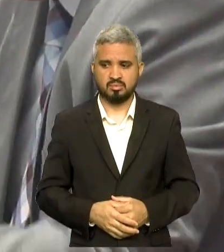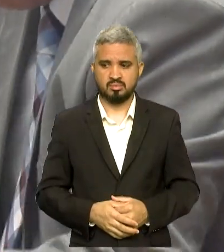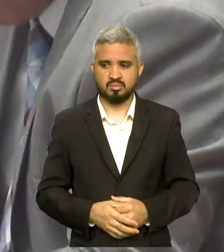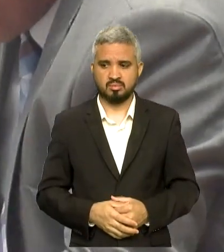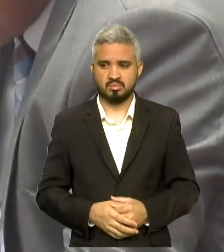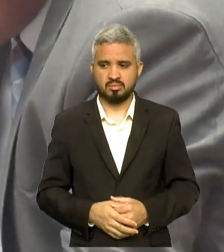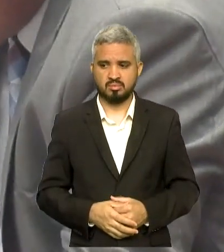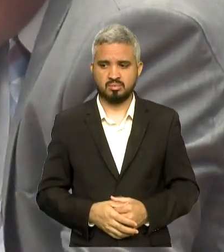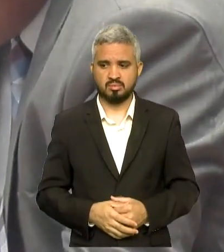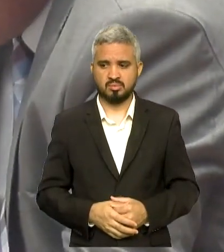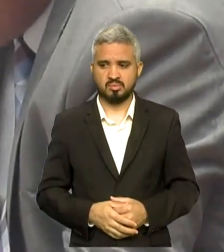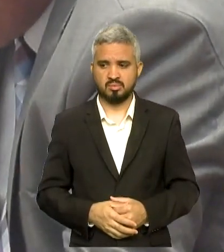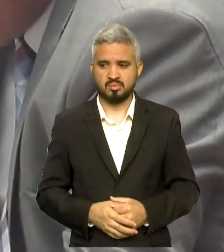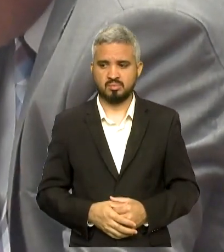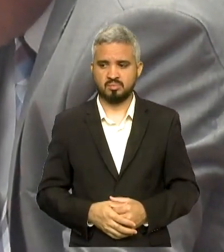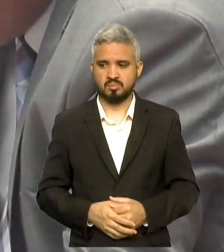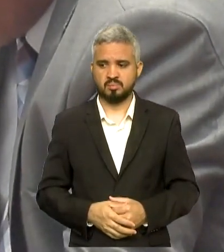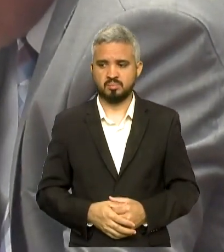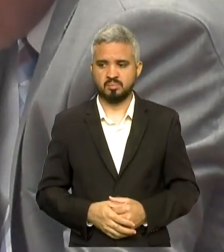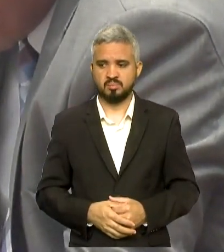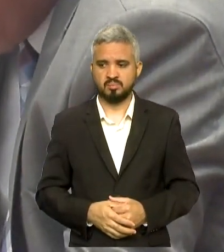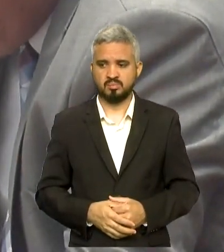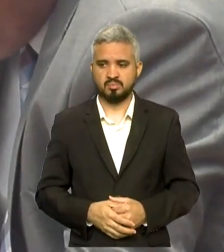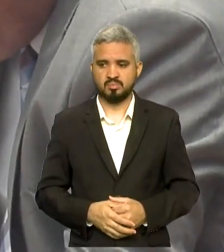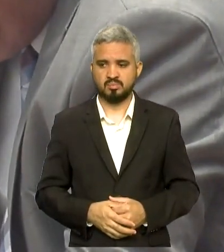retificação não. É porque...